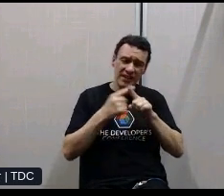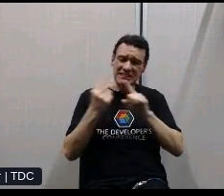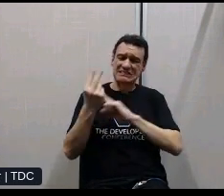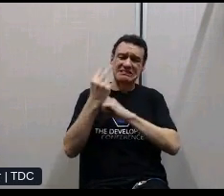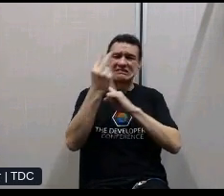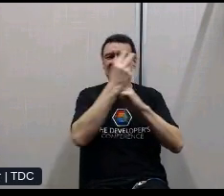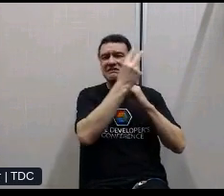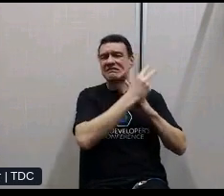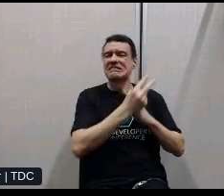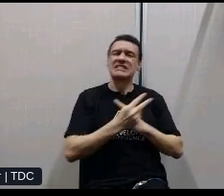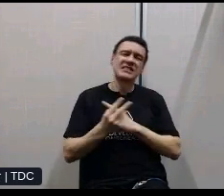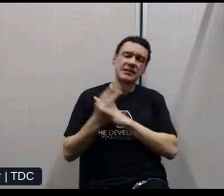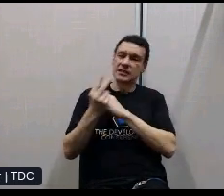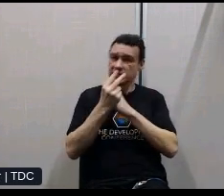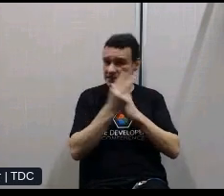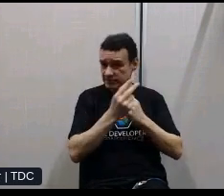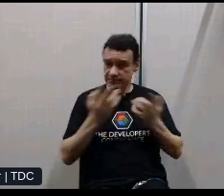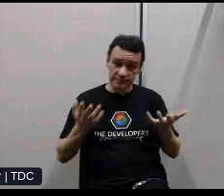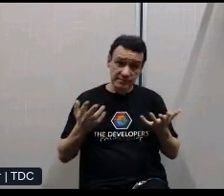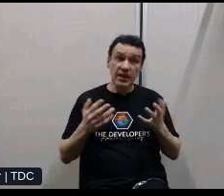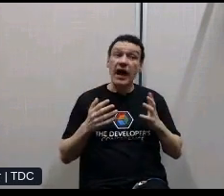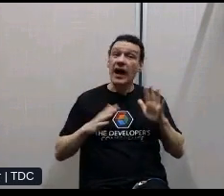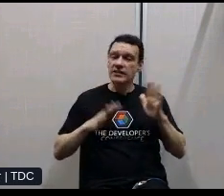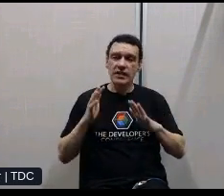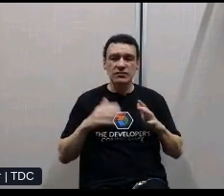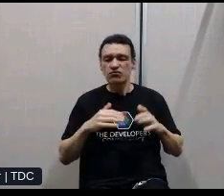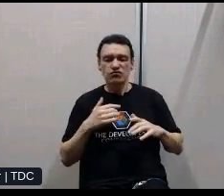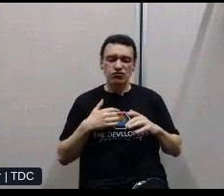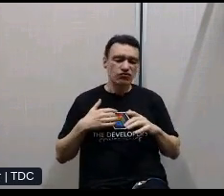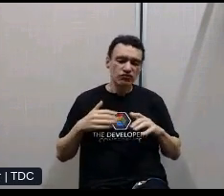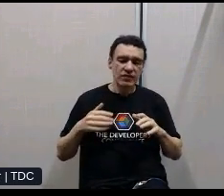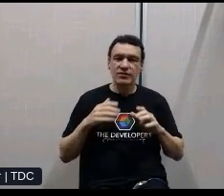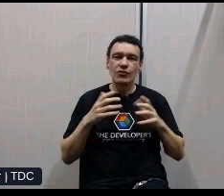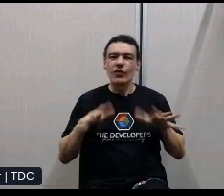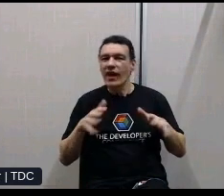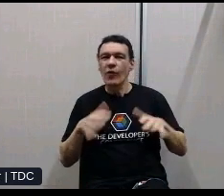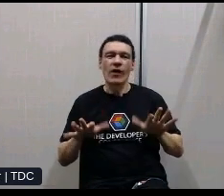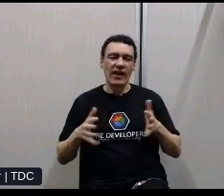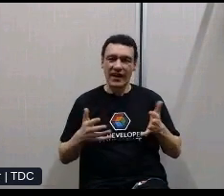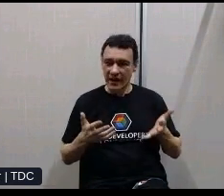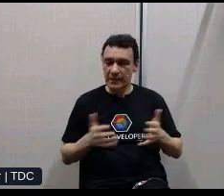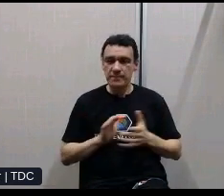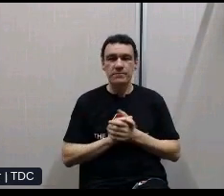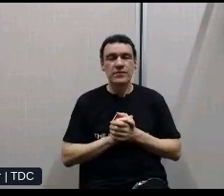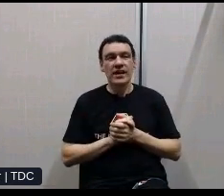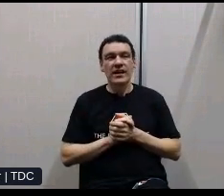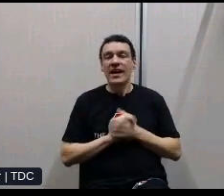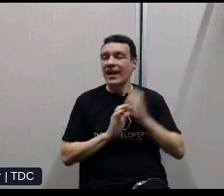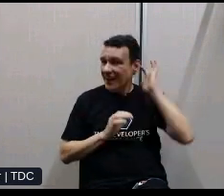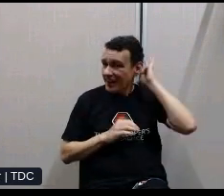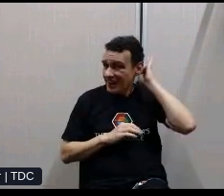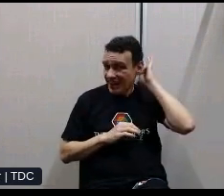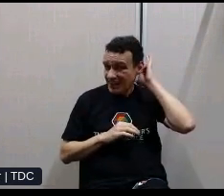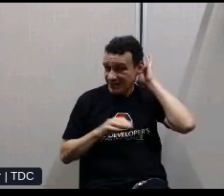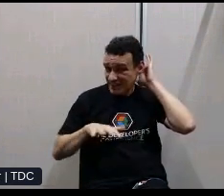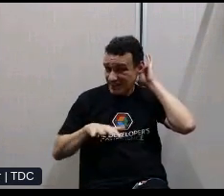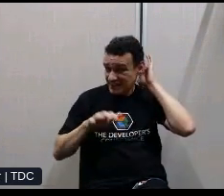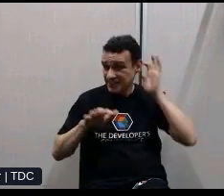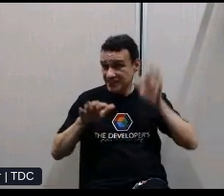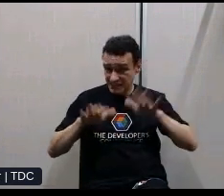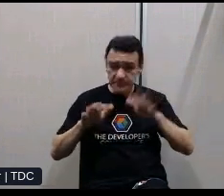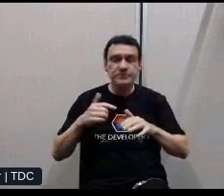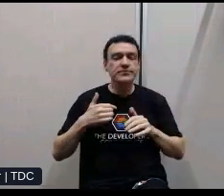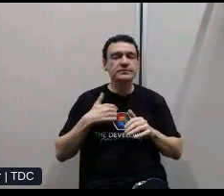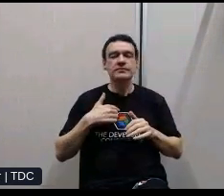ou muito pressionado a utilizar. Com muito recurso, todo mundo conhecendo, sabendo do que você está fazendo, que não é